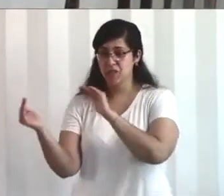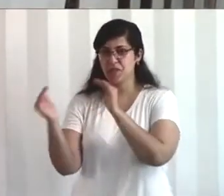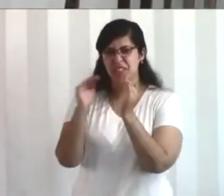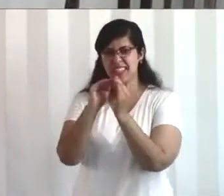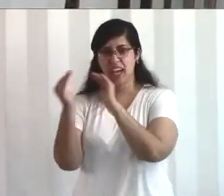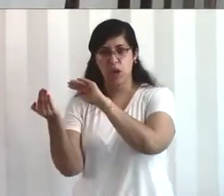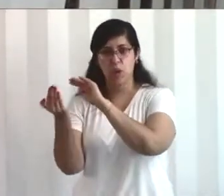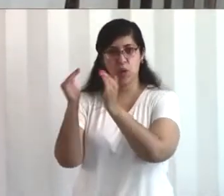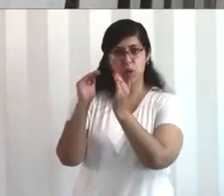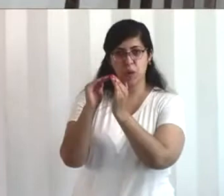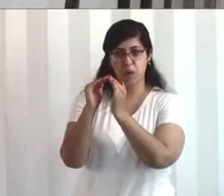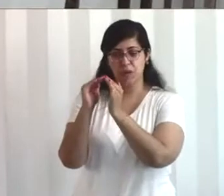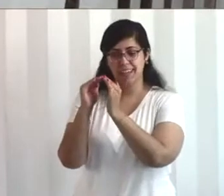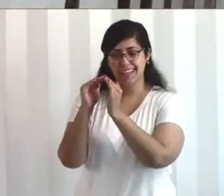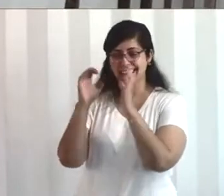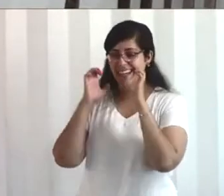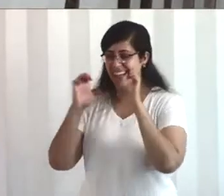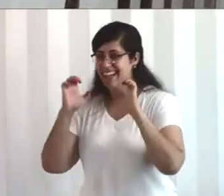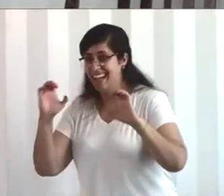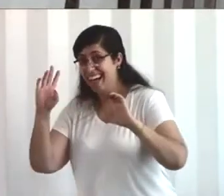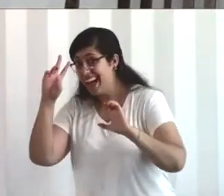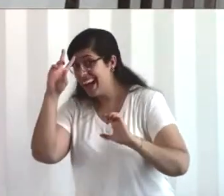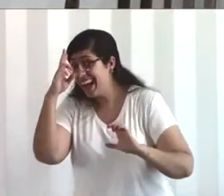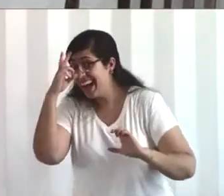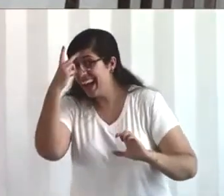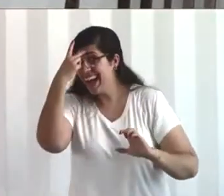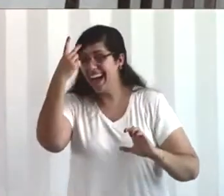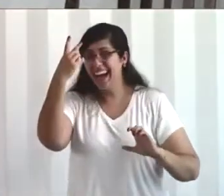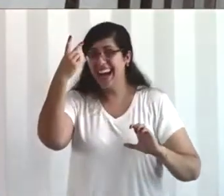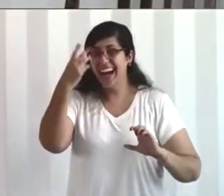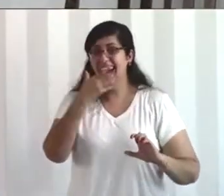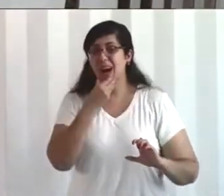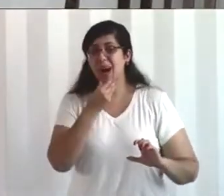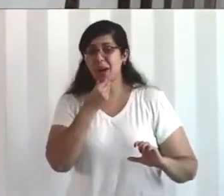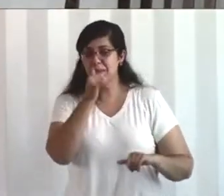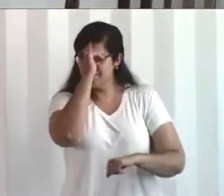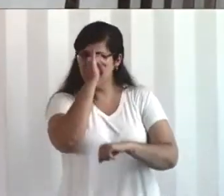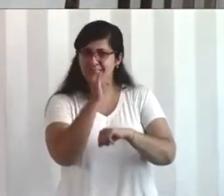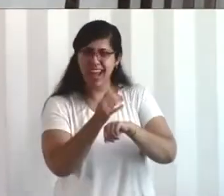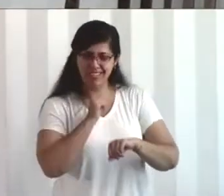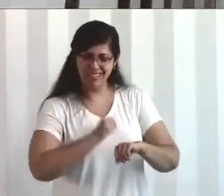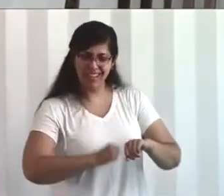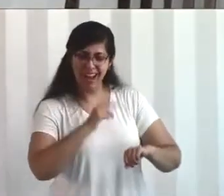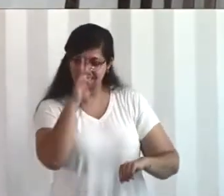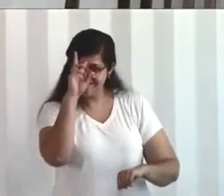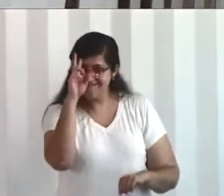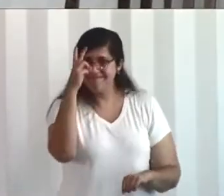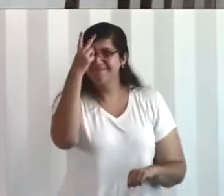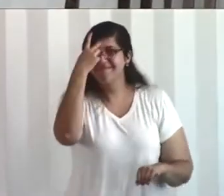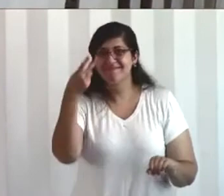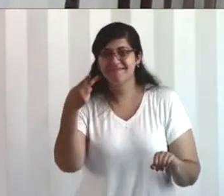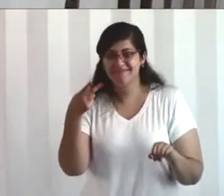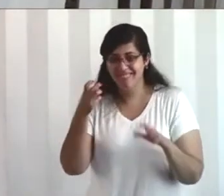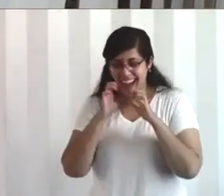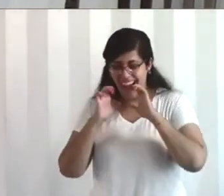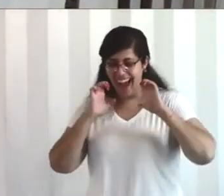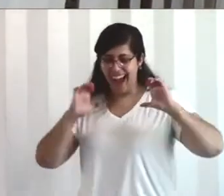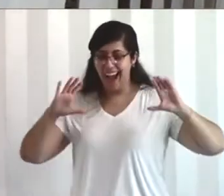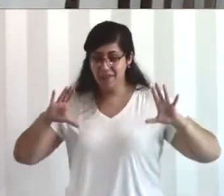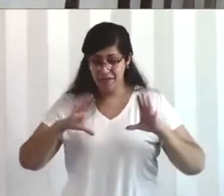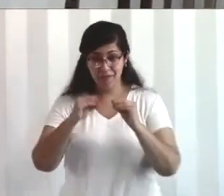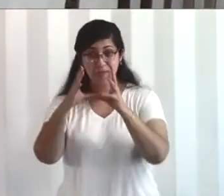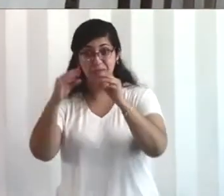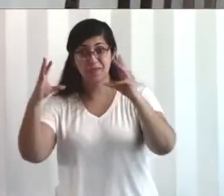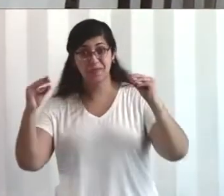como a igreja cresceu. A igreja de Corinto nasce assim, meus irmãos. Mas talvez, depois de tudo isso